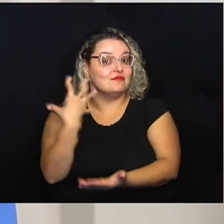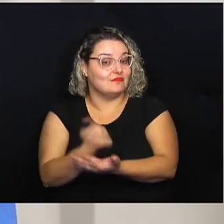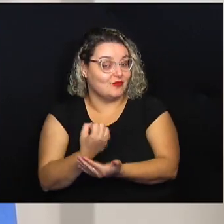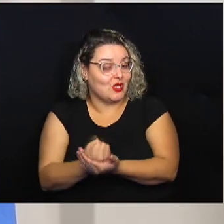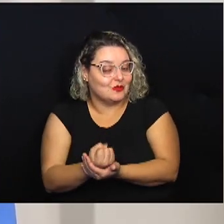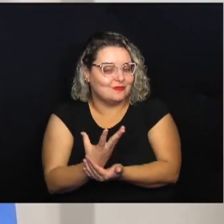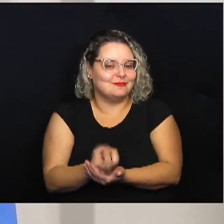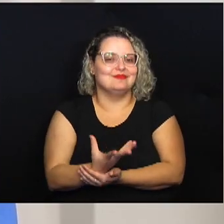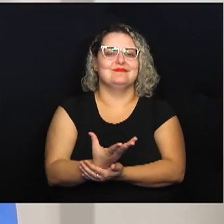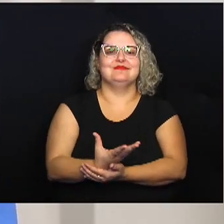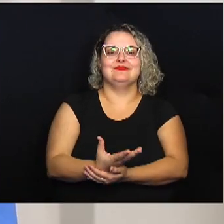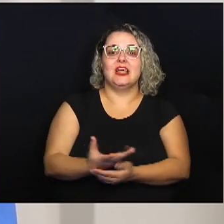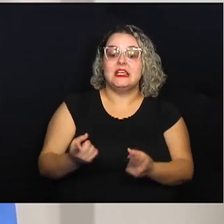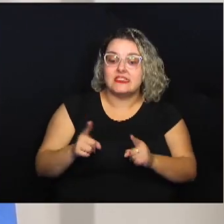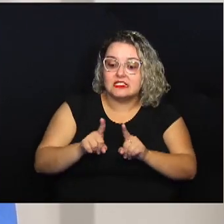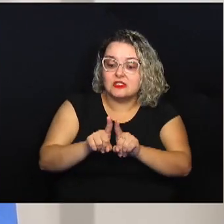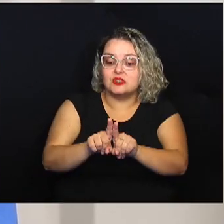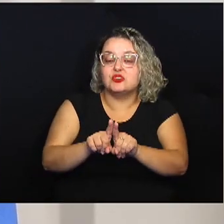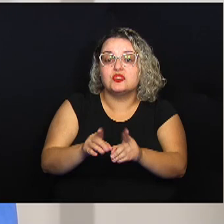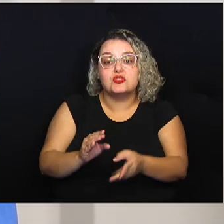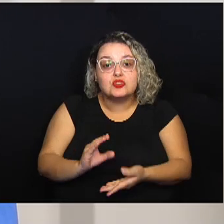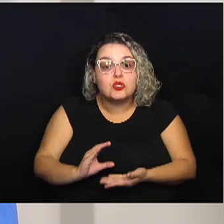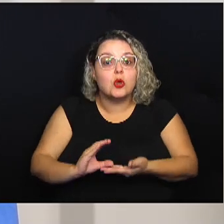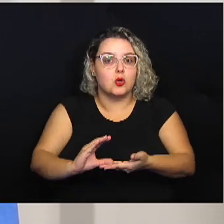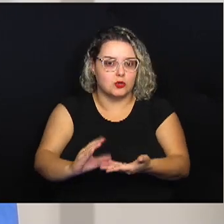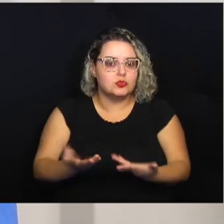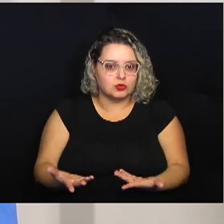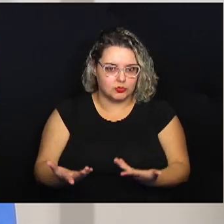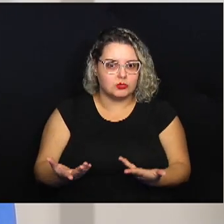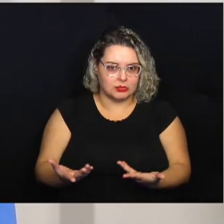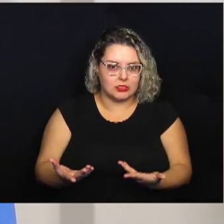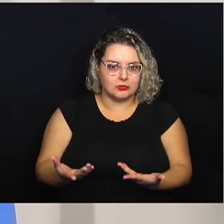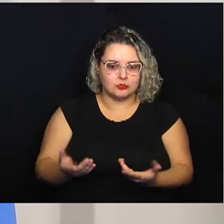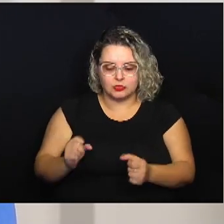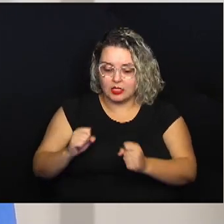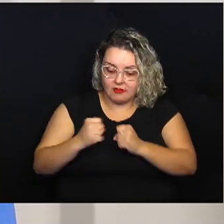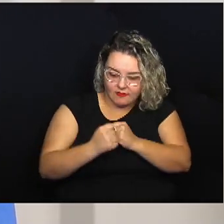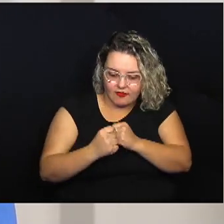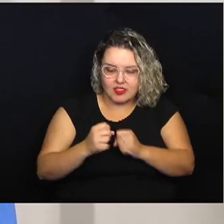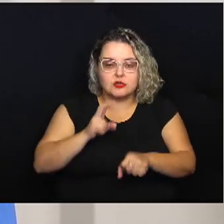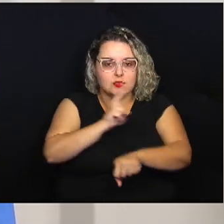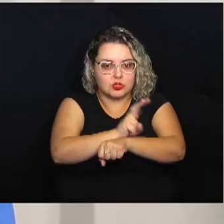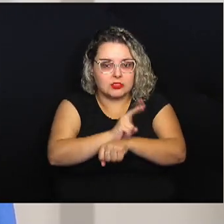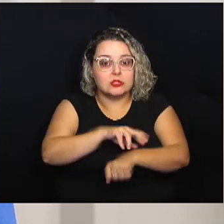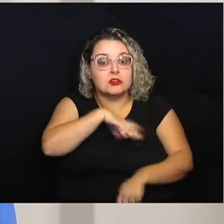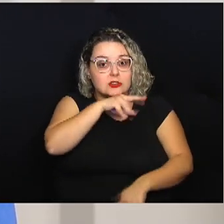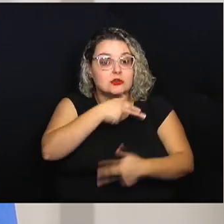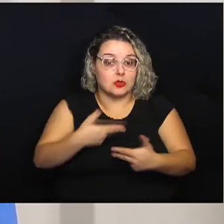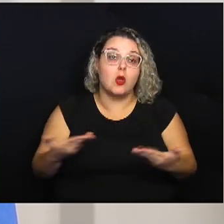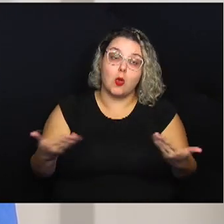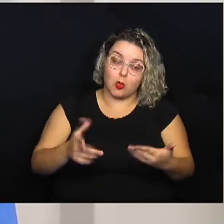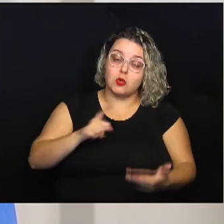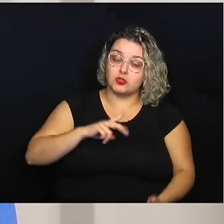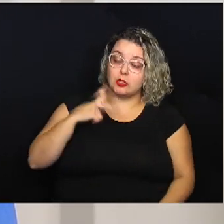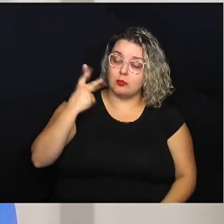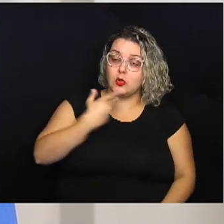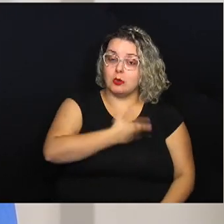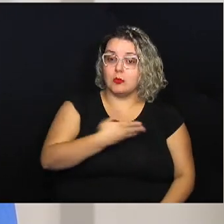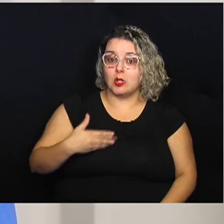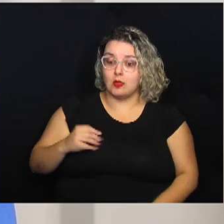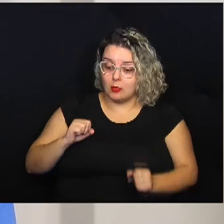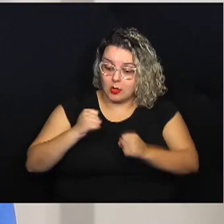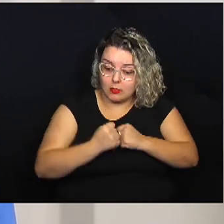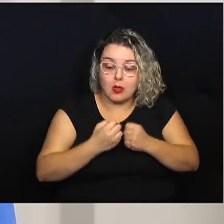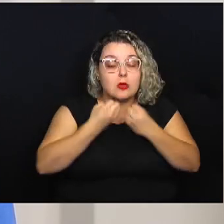com o Conselho Municipal, né, de Proteção e Defesa Animal é fundamental. Hoje existem políticas públicas voltadas à proteção e